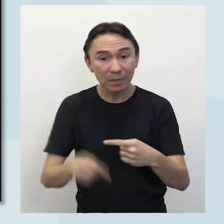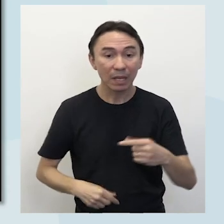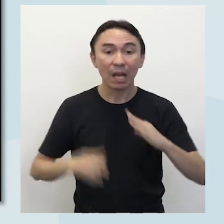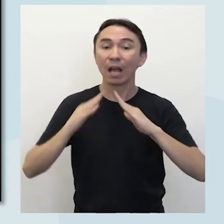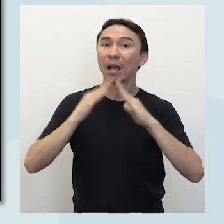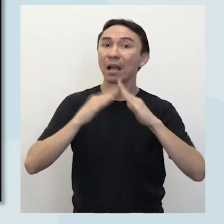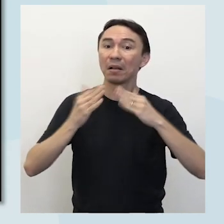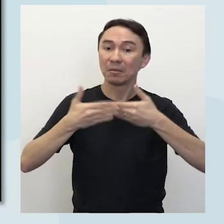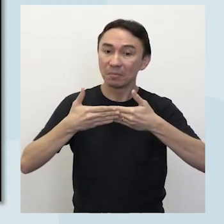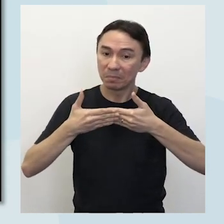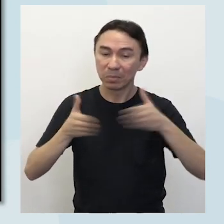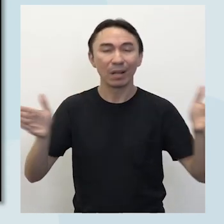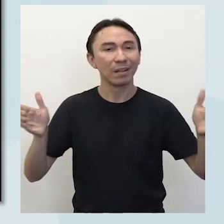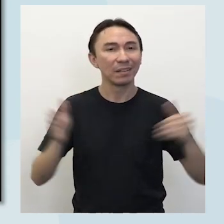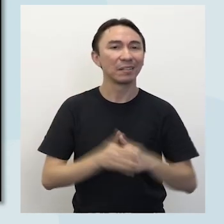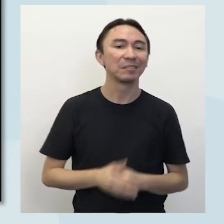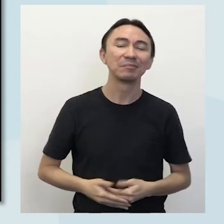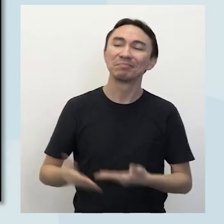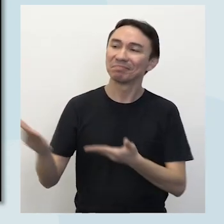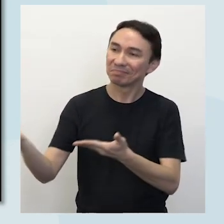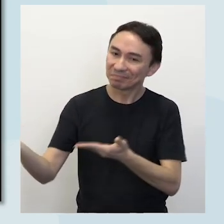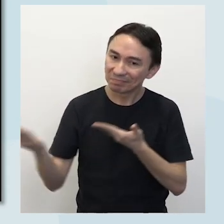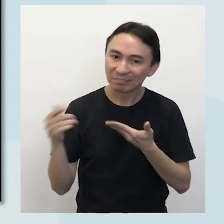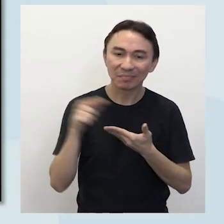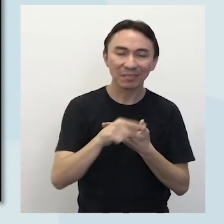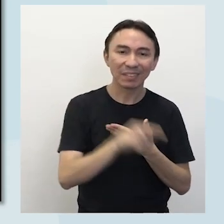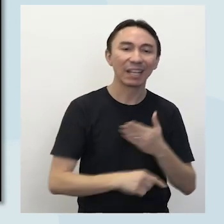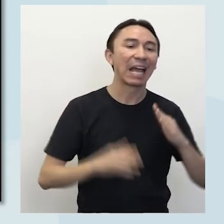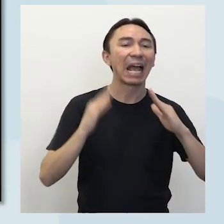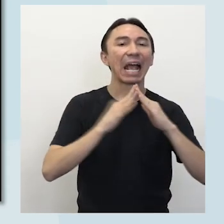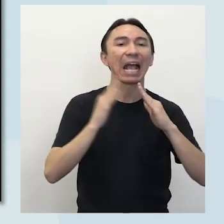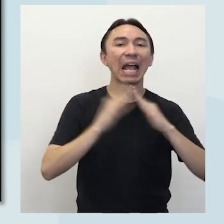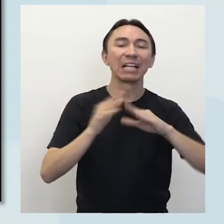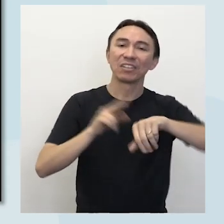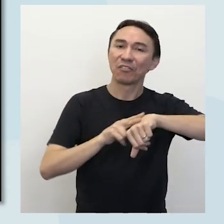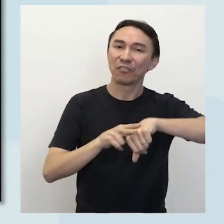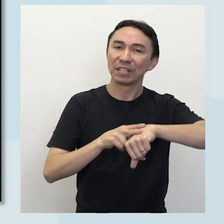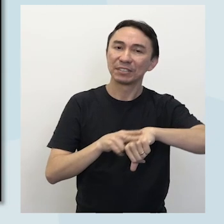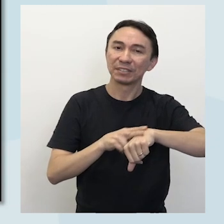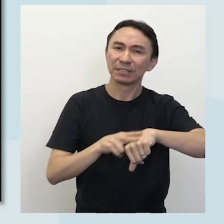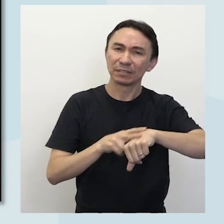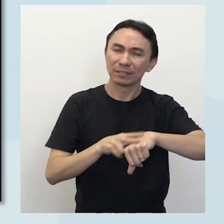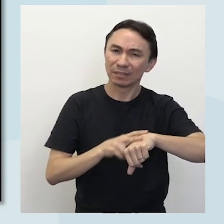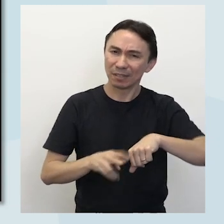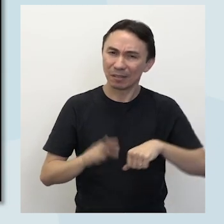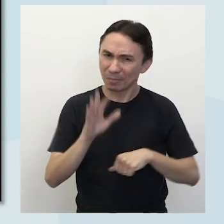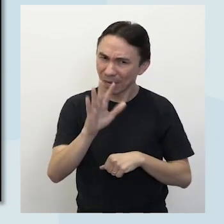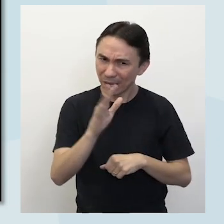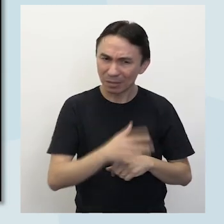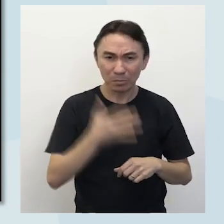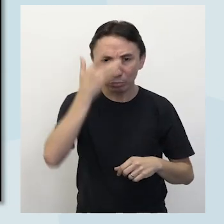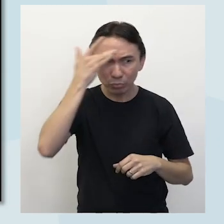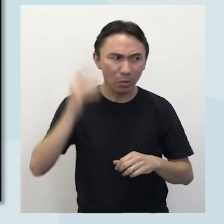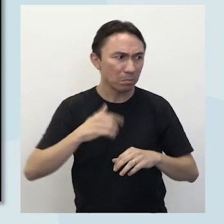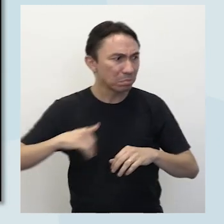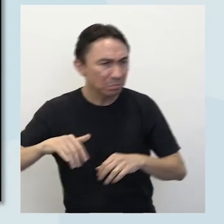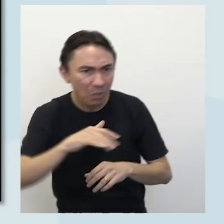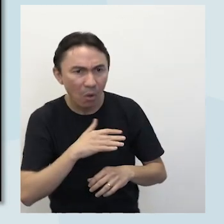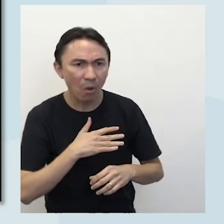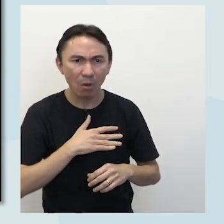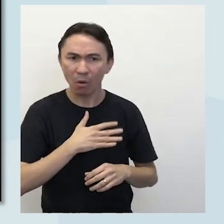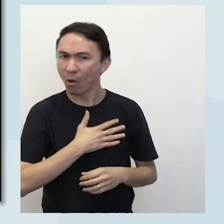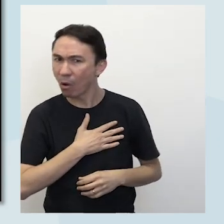aberta. Bem-vindos à Casa Verde. Mas será que isso agradou aos moradores? Gente,